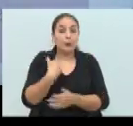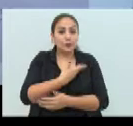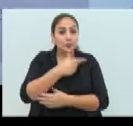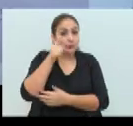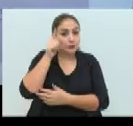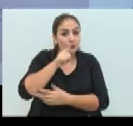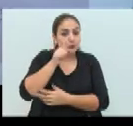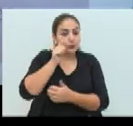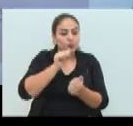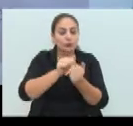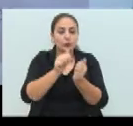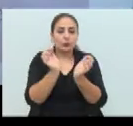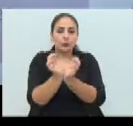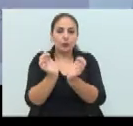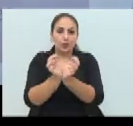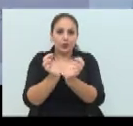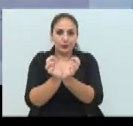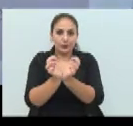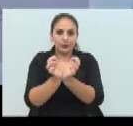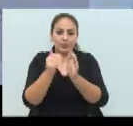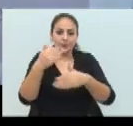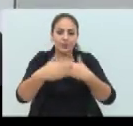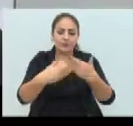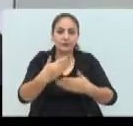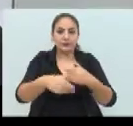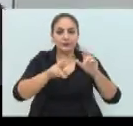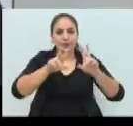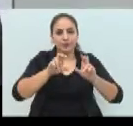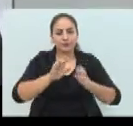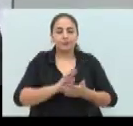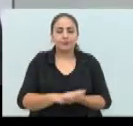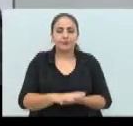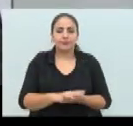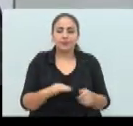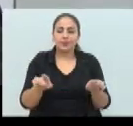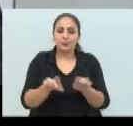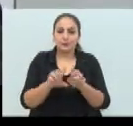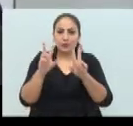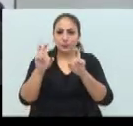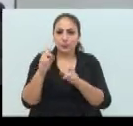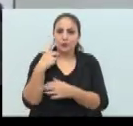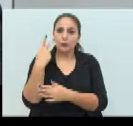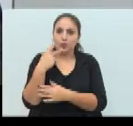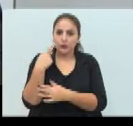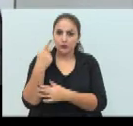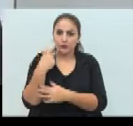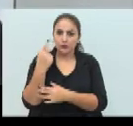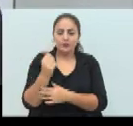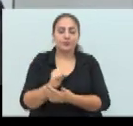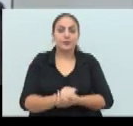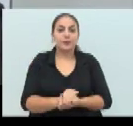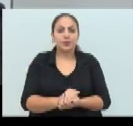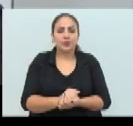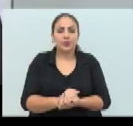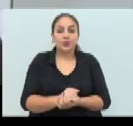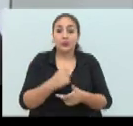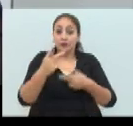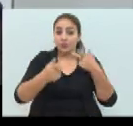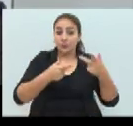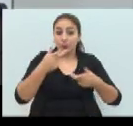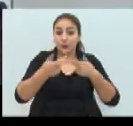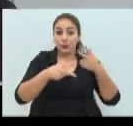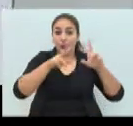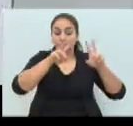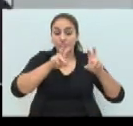junto com os colegas, avançar nessa questão. Ainda sobre a trajetória política, o orador do Grande Expediente falou